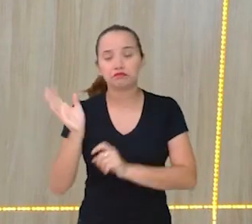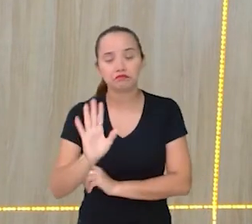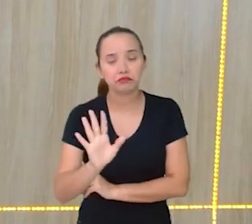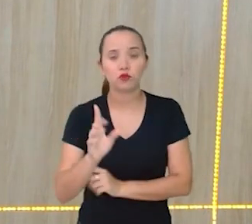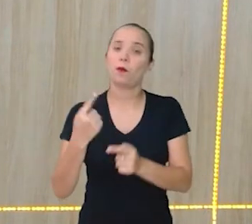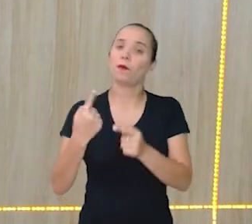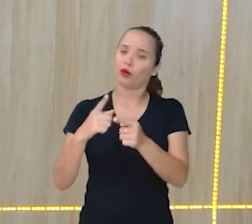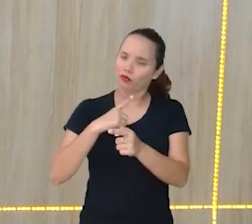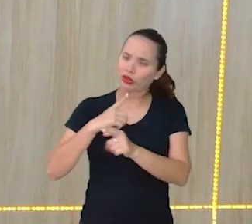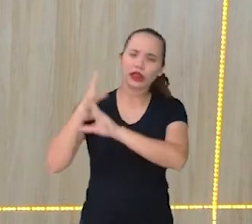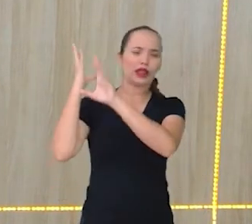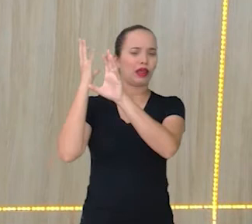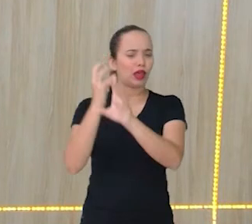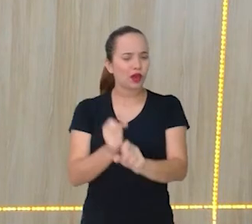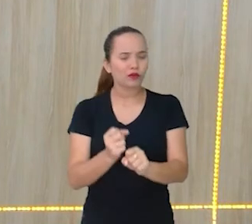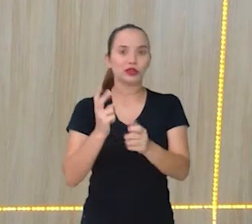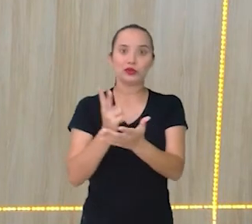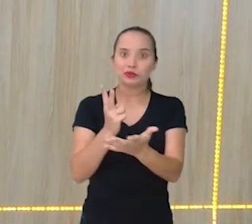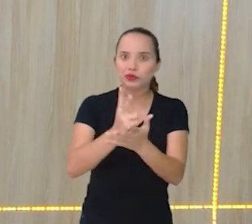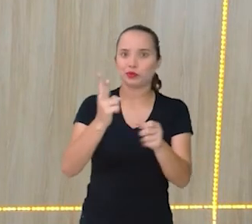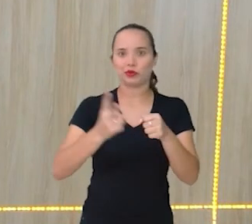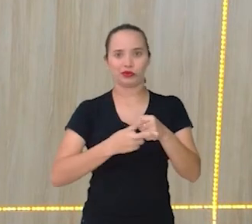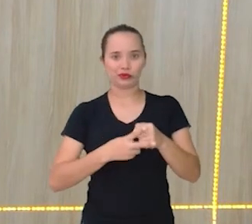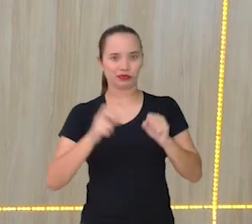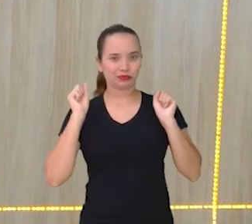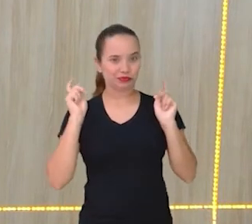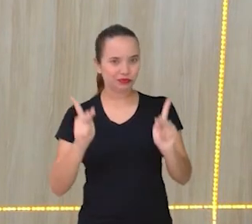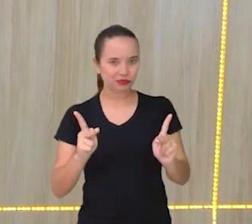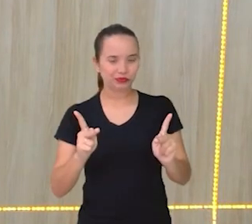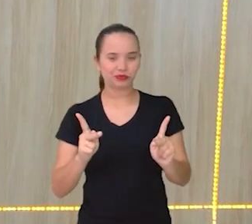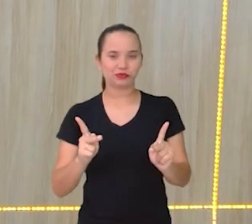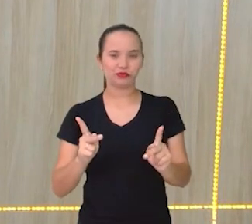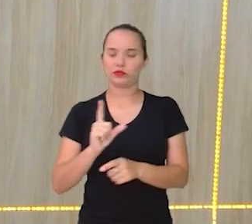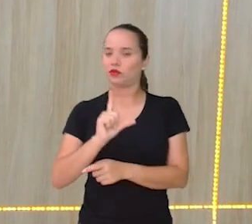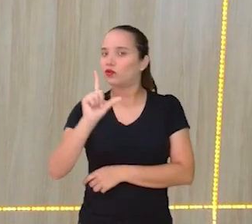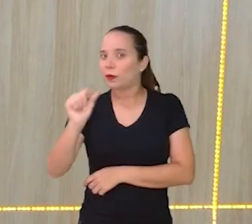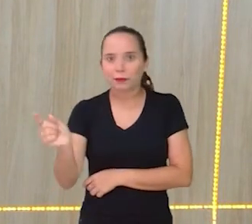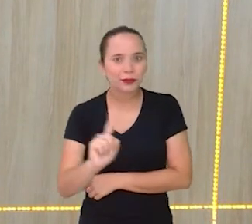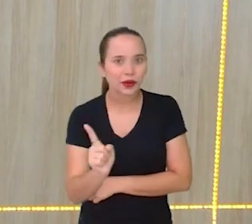faremos várias revisões sobre verbo, tá, gente? Não